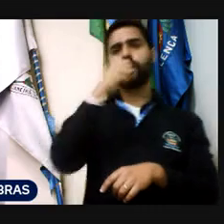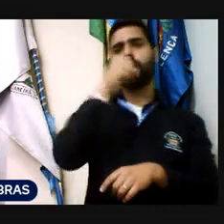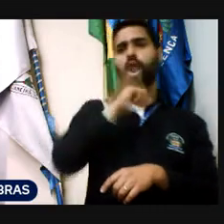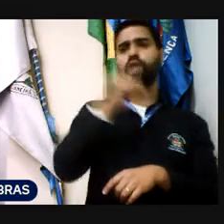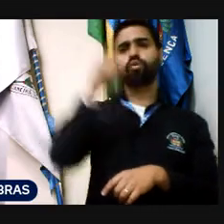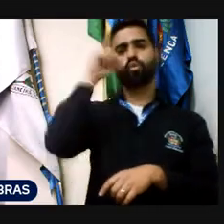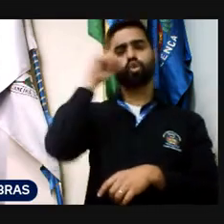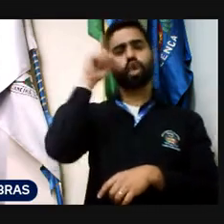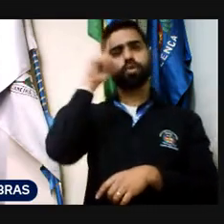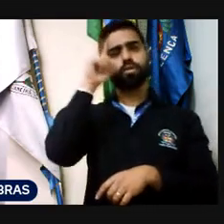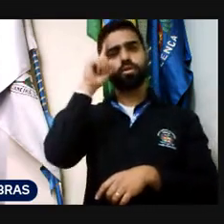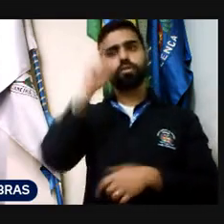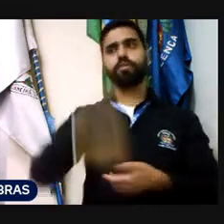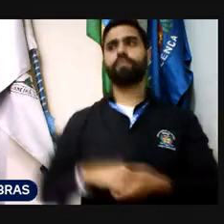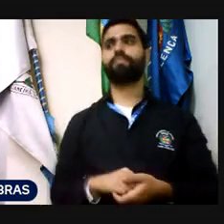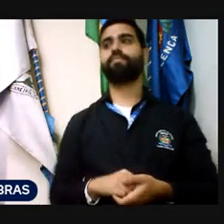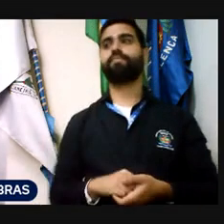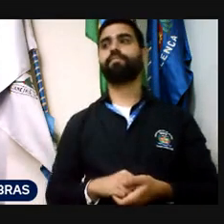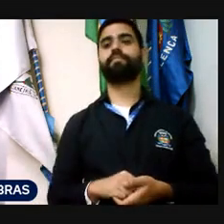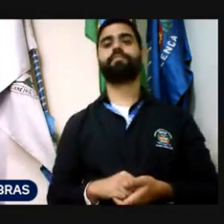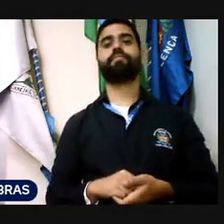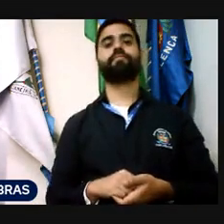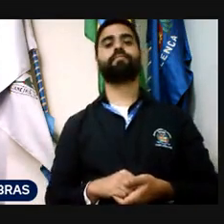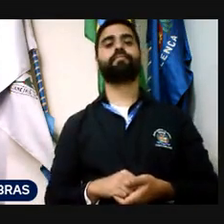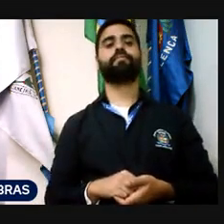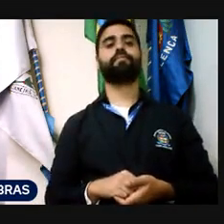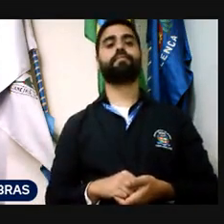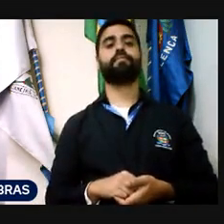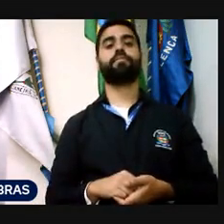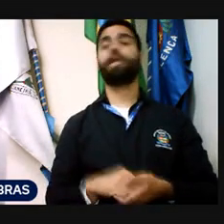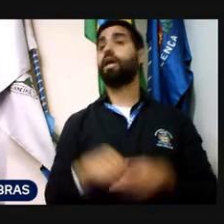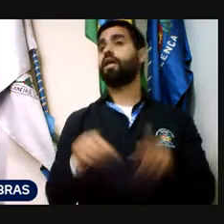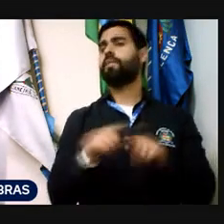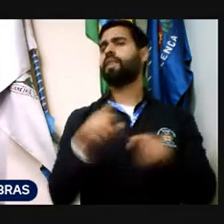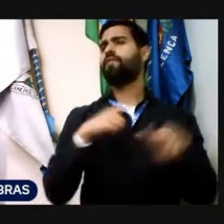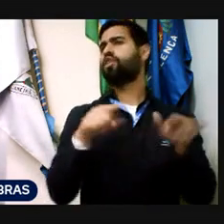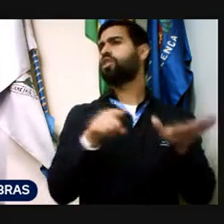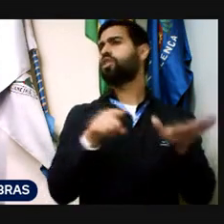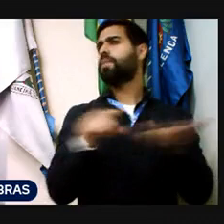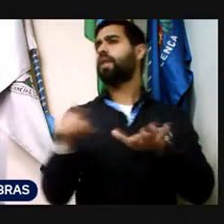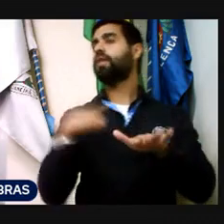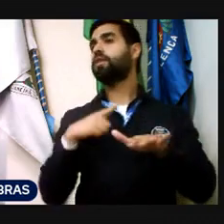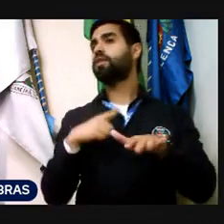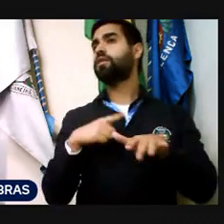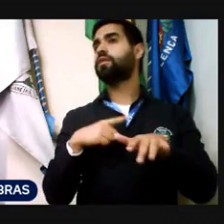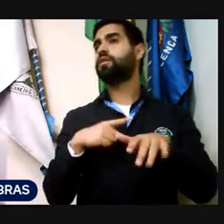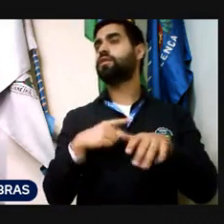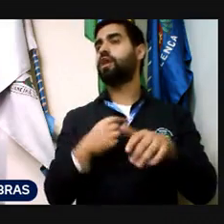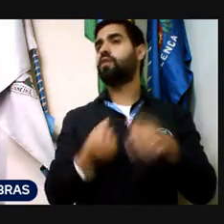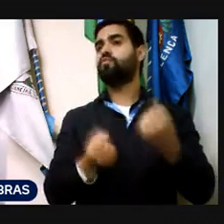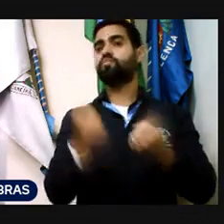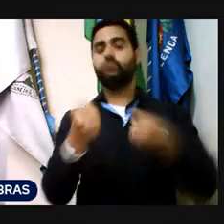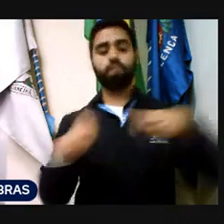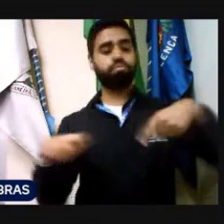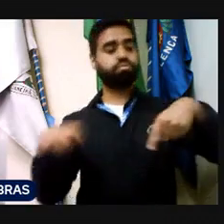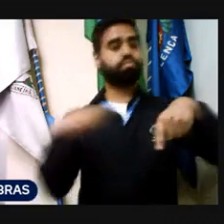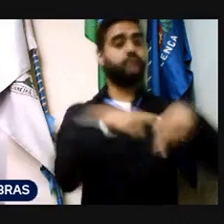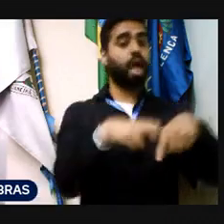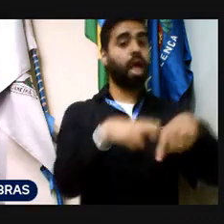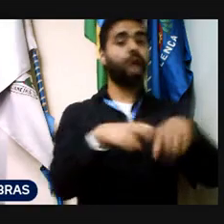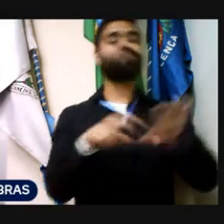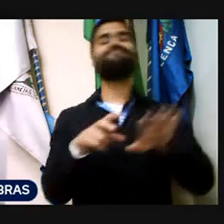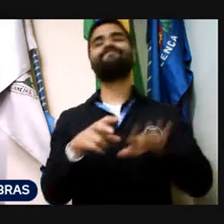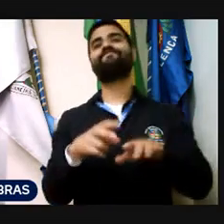em todo o entorno da mesma. Insta salientar que há poucas semanas ocorreu um atropelamento de uma criança, haja vista a velocidade que os